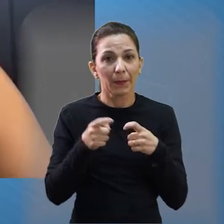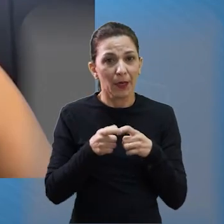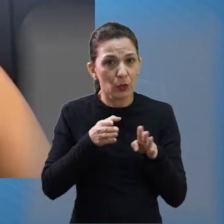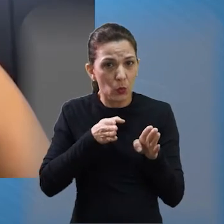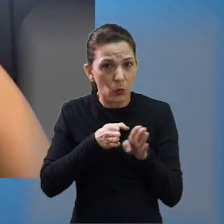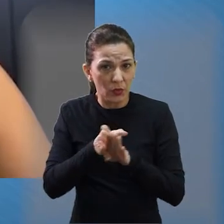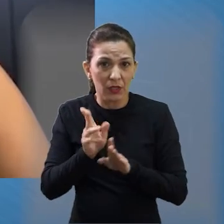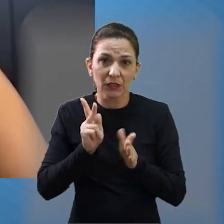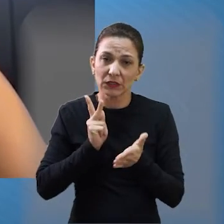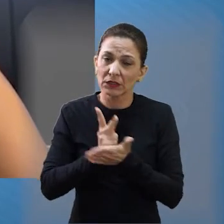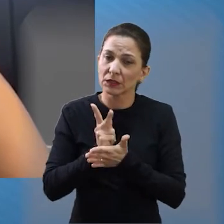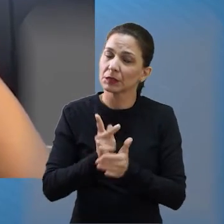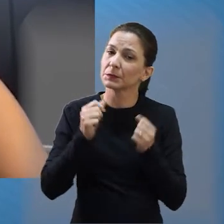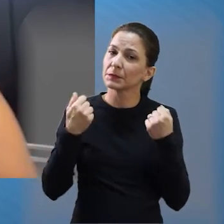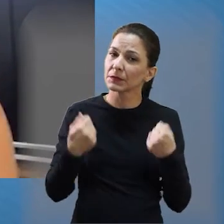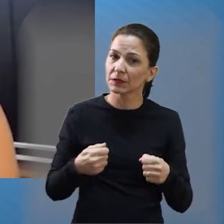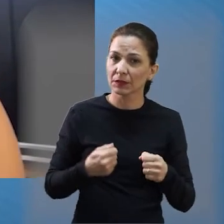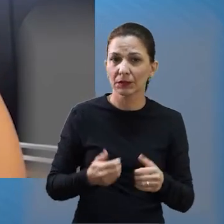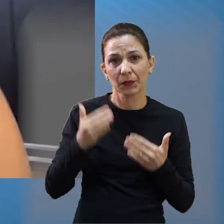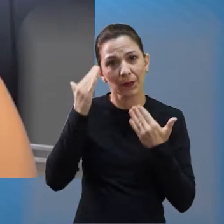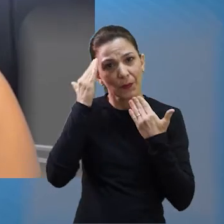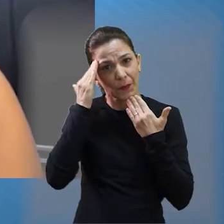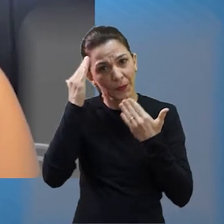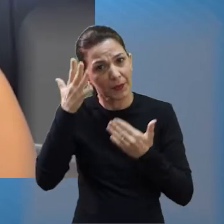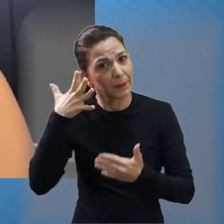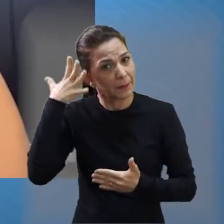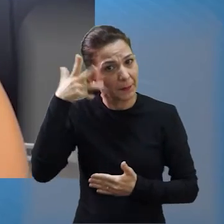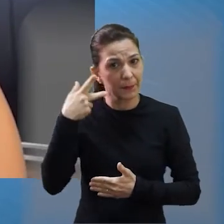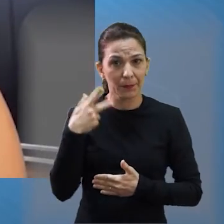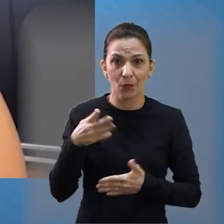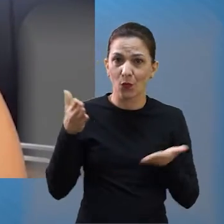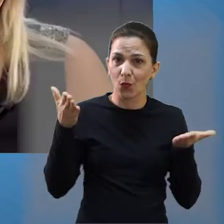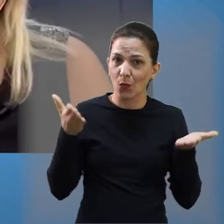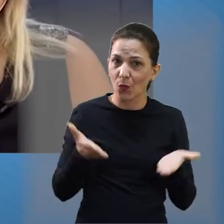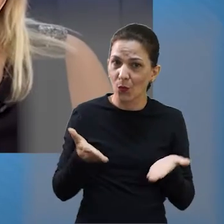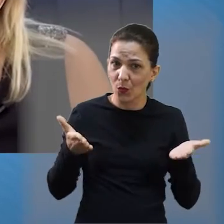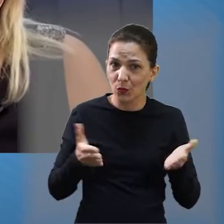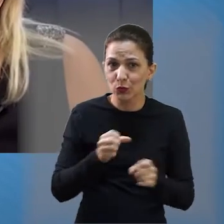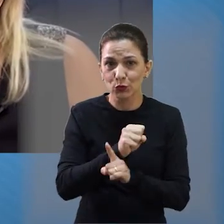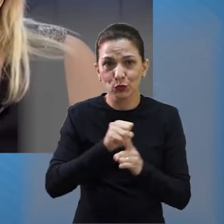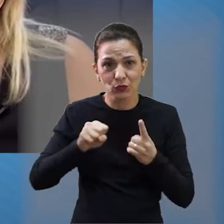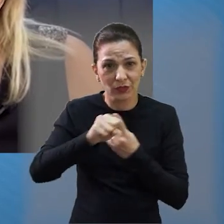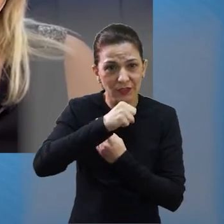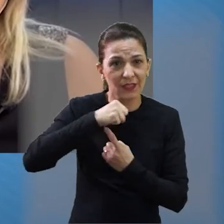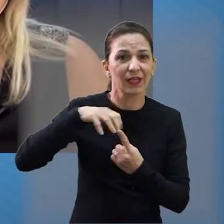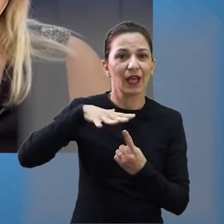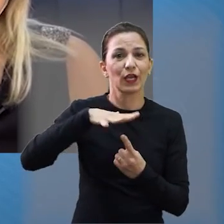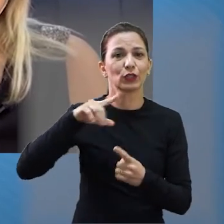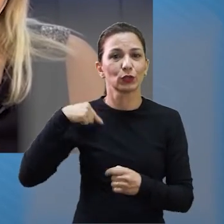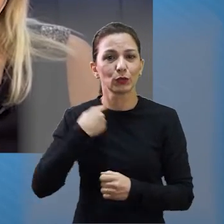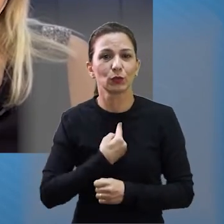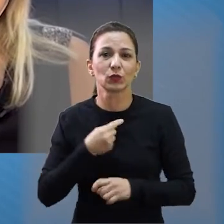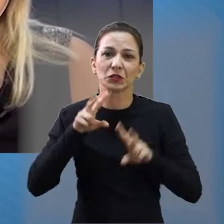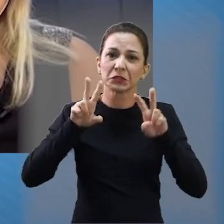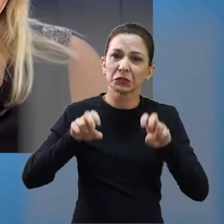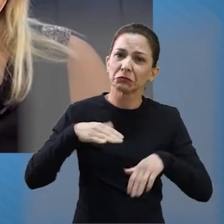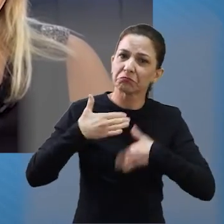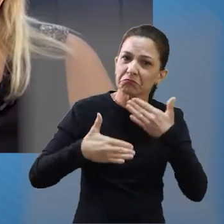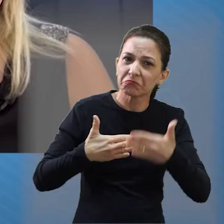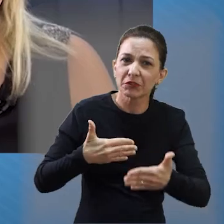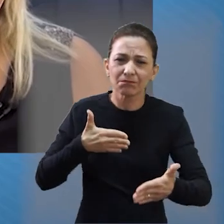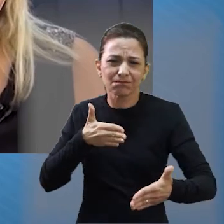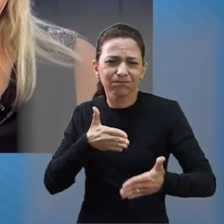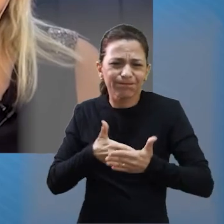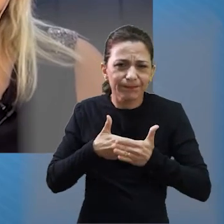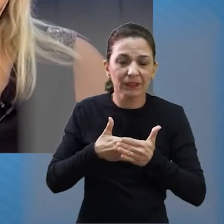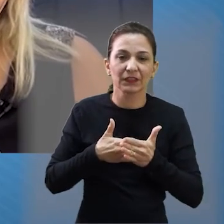né? E fazer, claro, todo o acompanhamento médico necessário, né? Exatamente. Doutora Sandra, muito obrigada pela sua participação